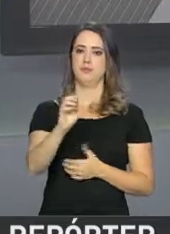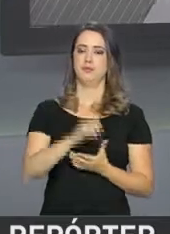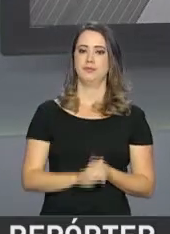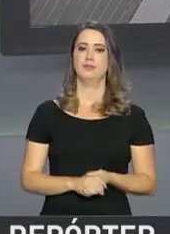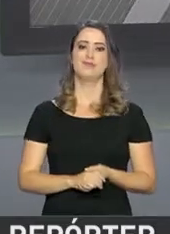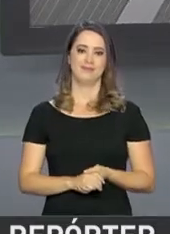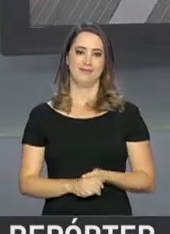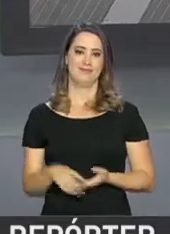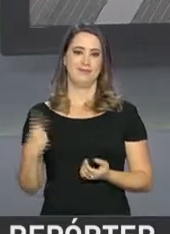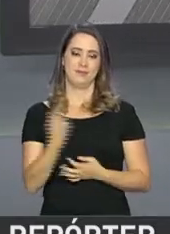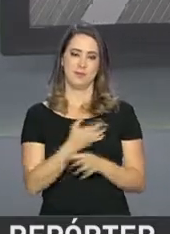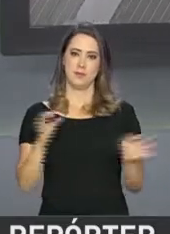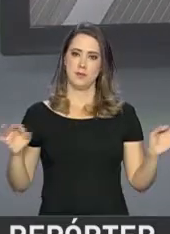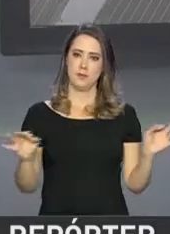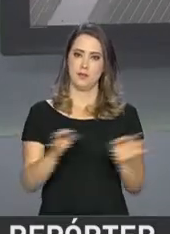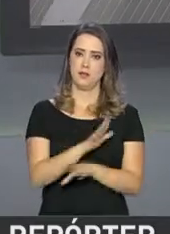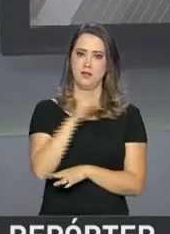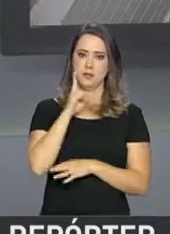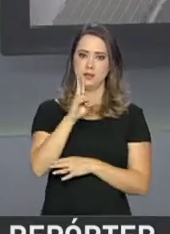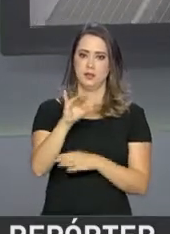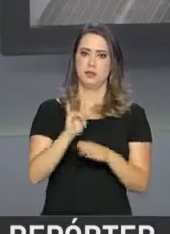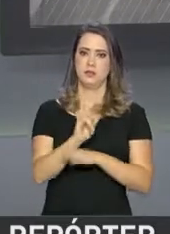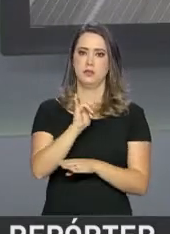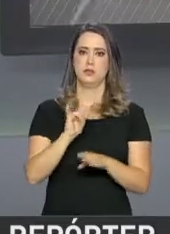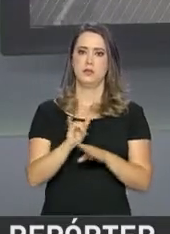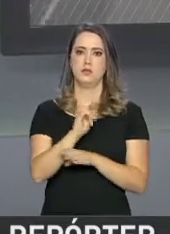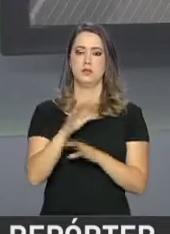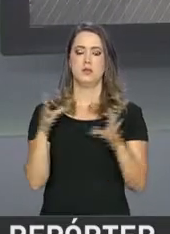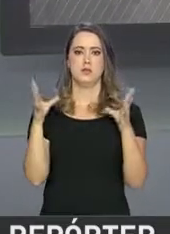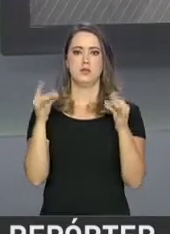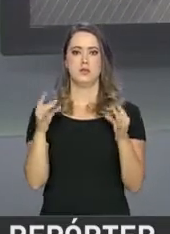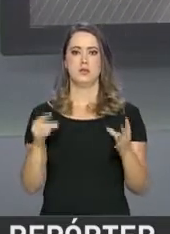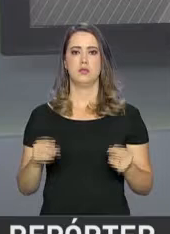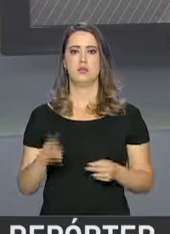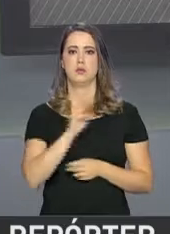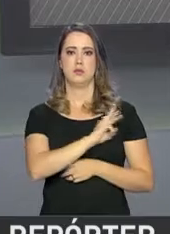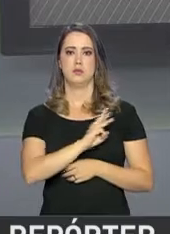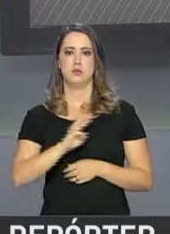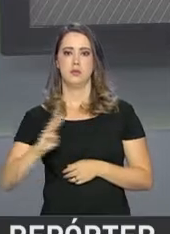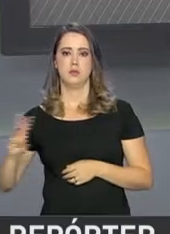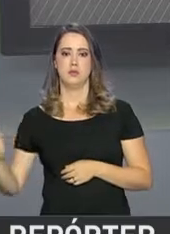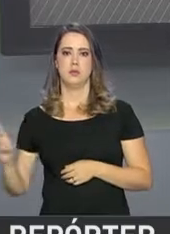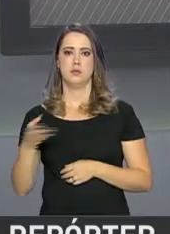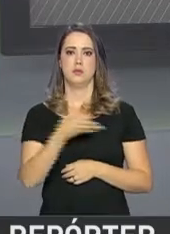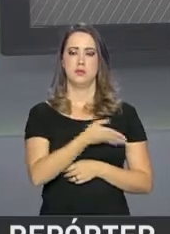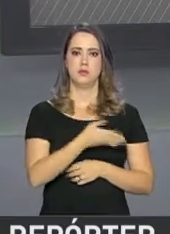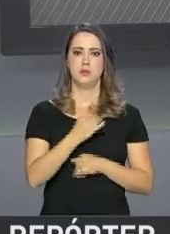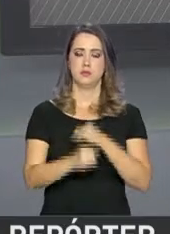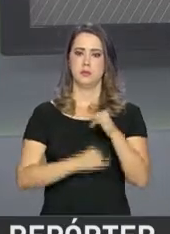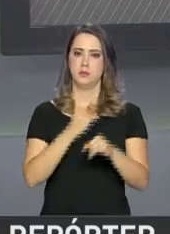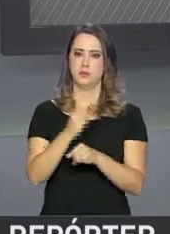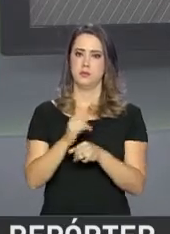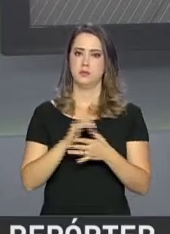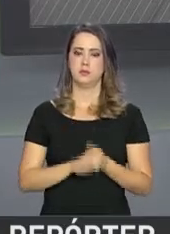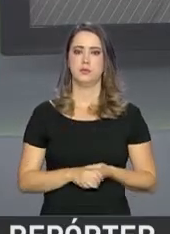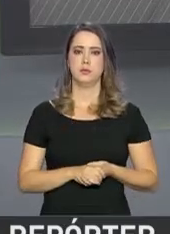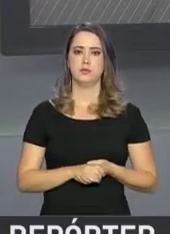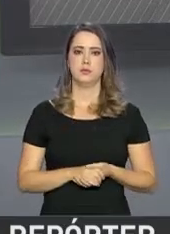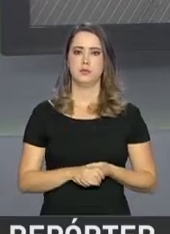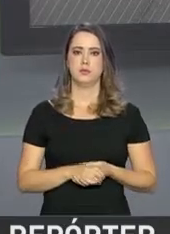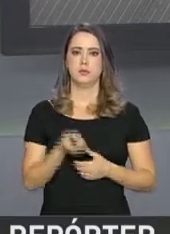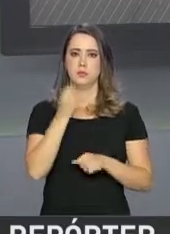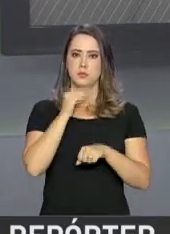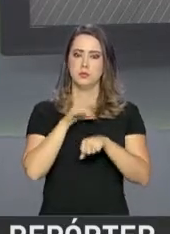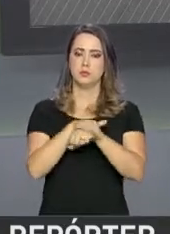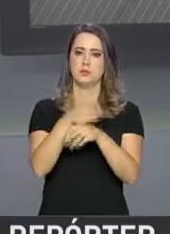nós ficamos por aqui você pode rever as reportagens no youtube e toda a nossa programação também está na página da nbr na internet